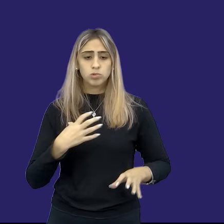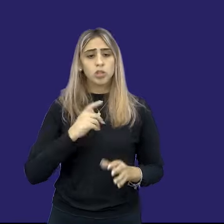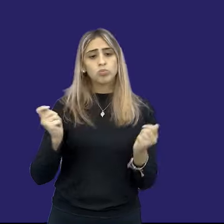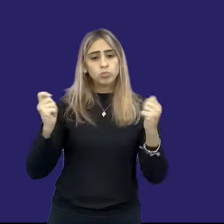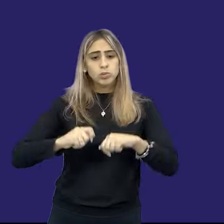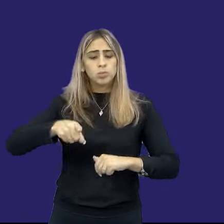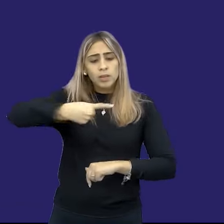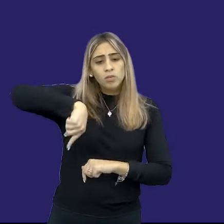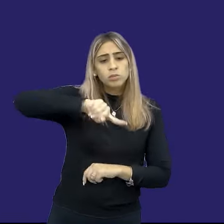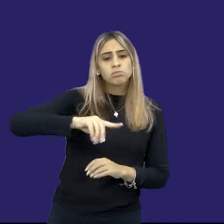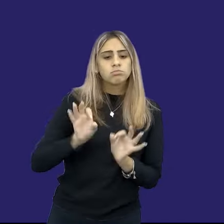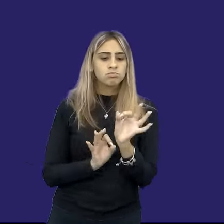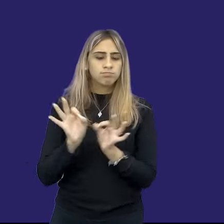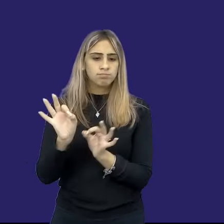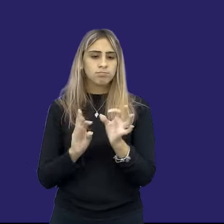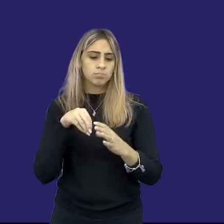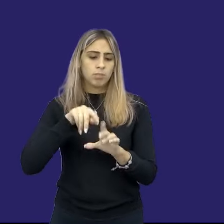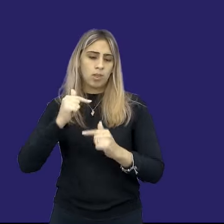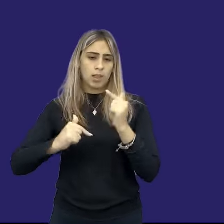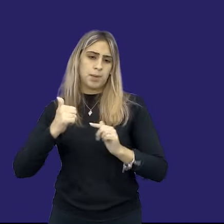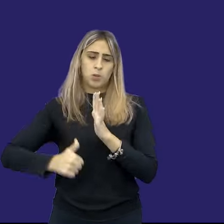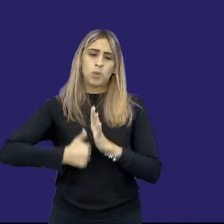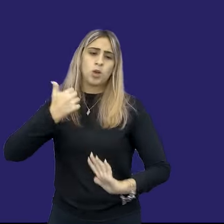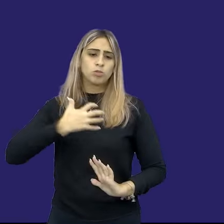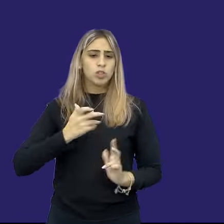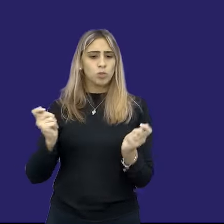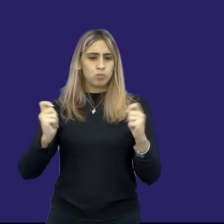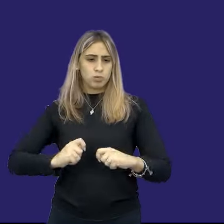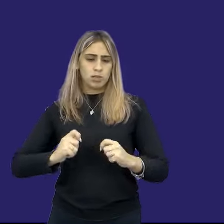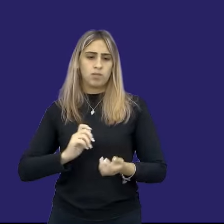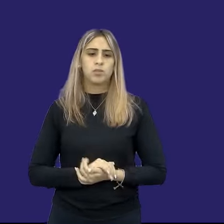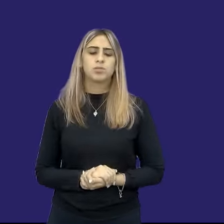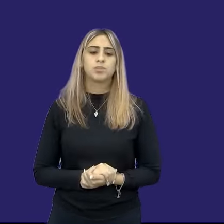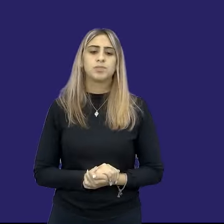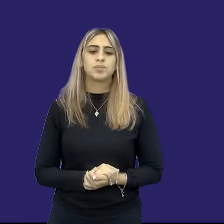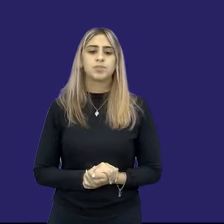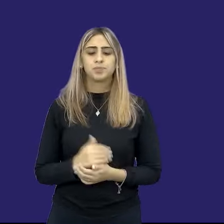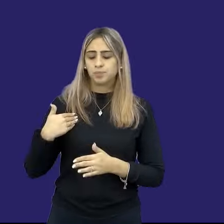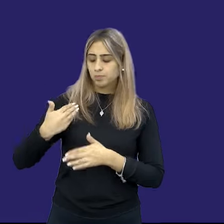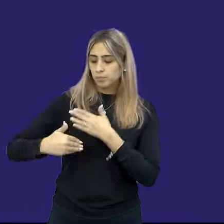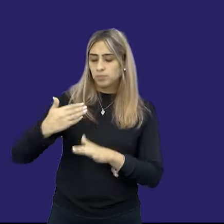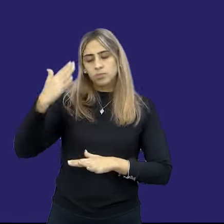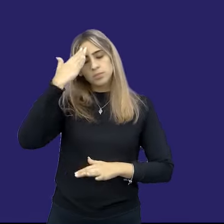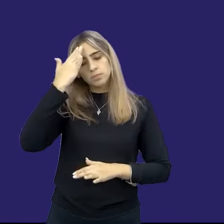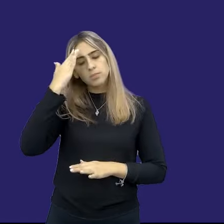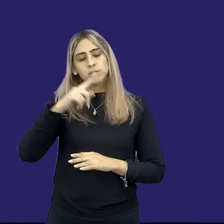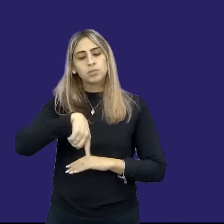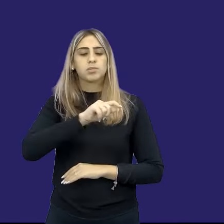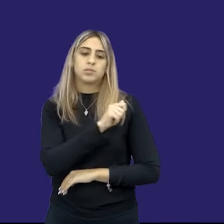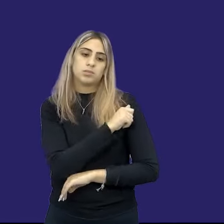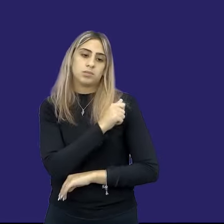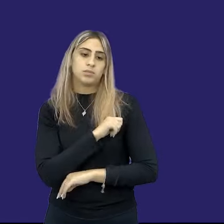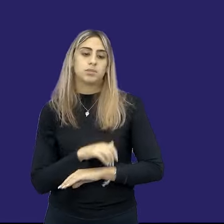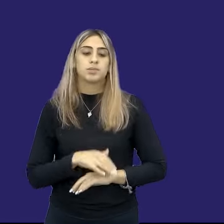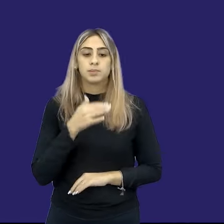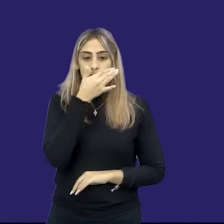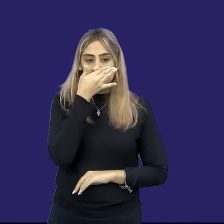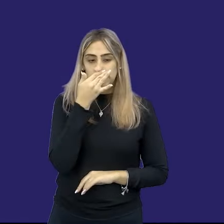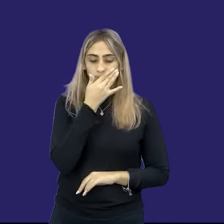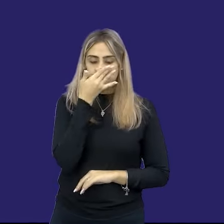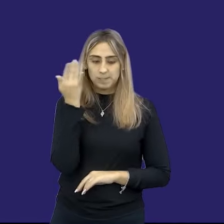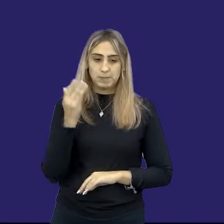para vocês planejarem o trabalho da melhor maneira possível, conforme os saberes dos estudantes. Tá bem?